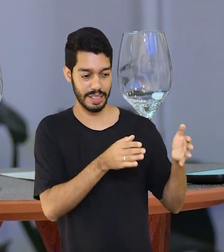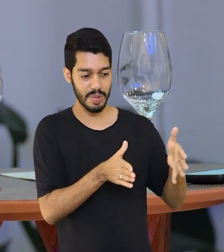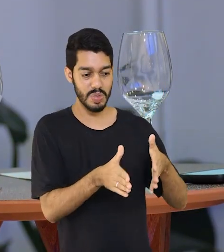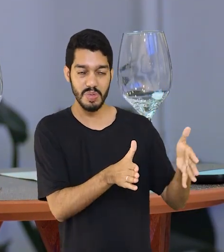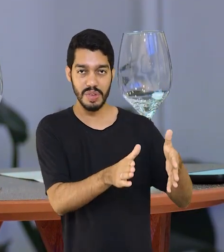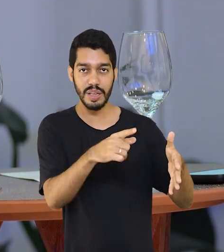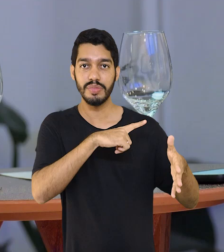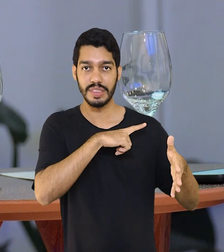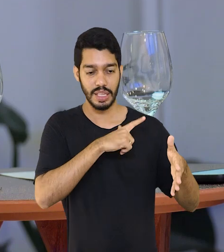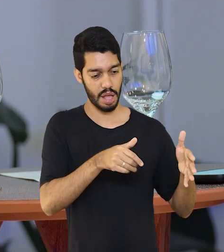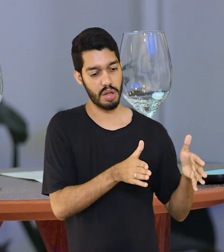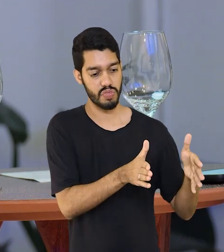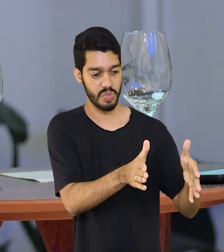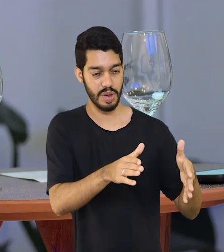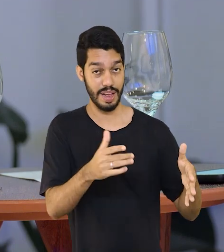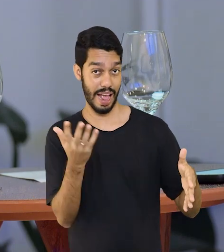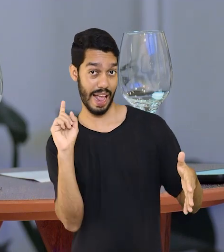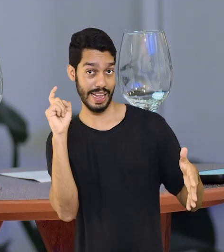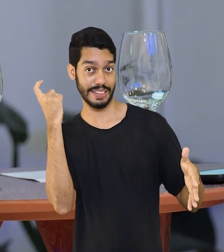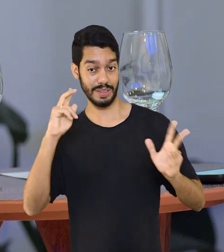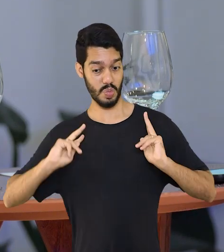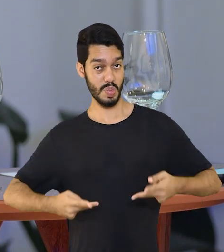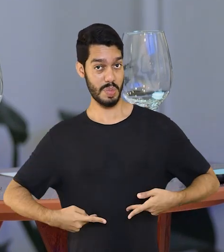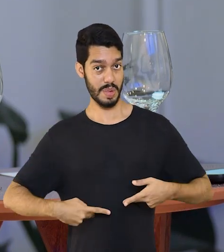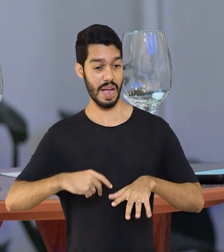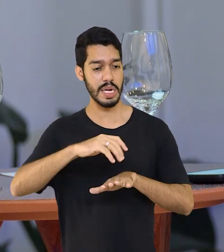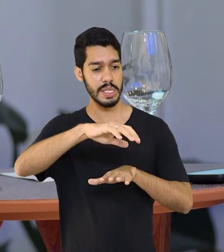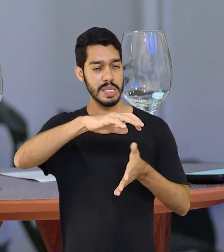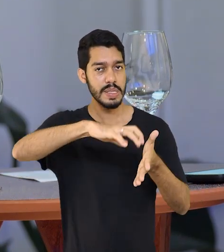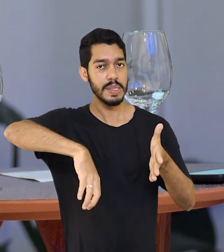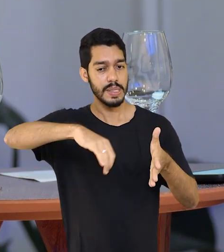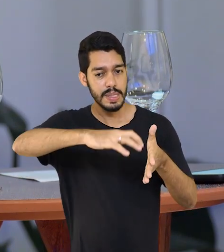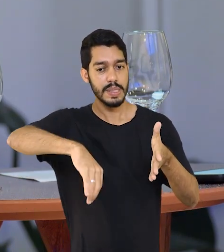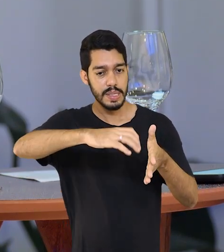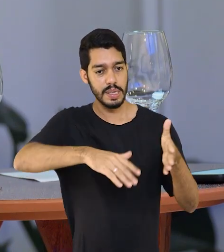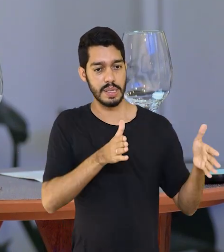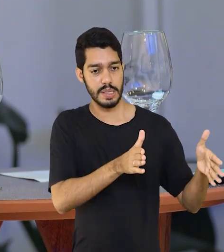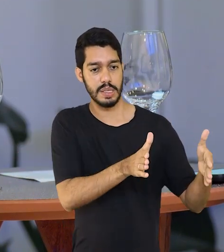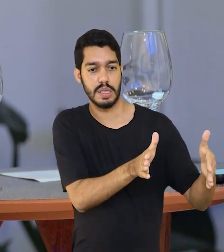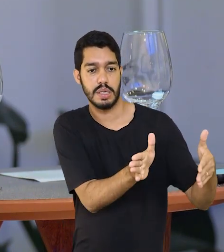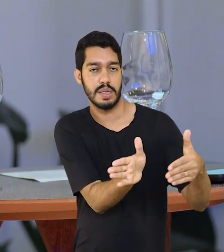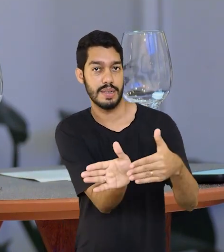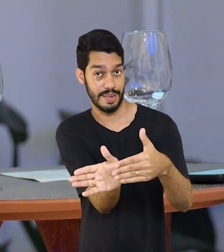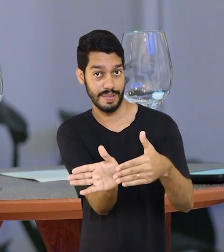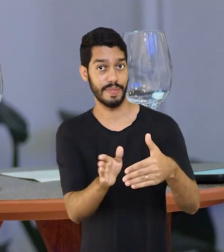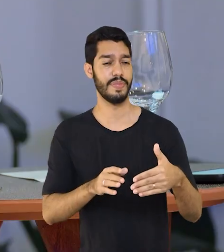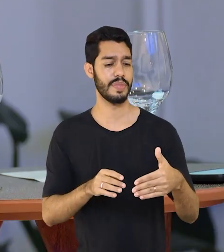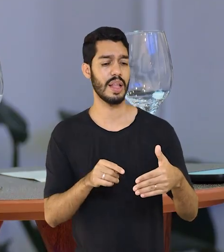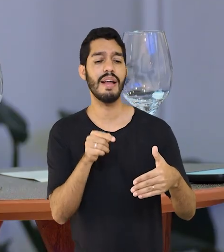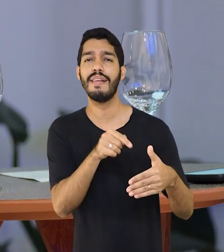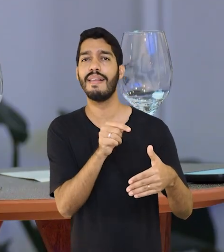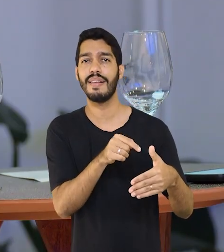foi desviado para alguma outra, né, para fazer um outro curso, quando vem uma enxurrada,